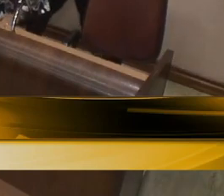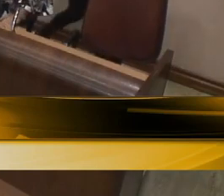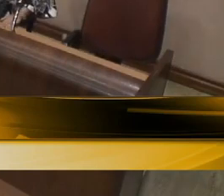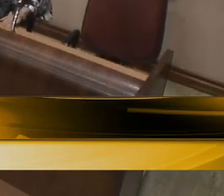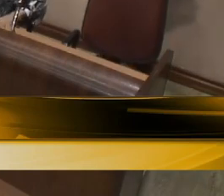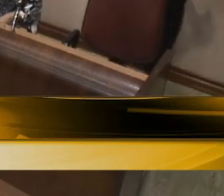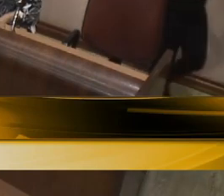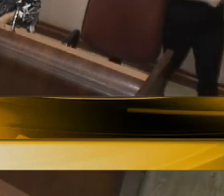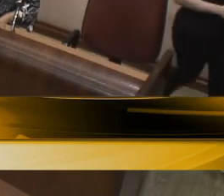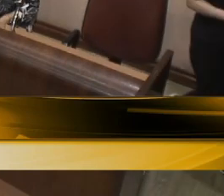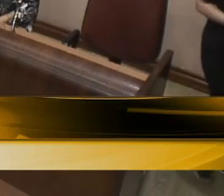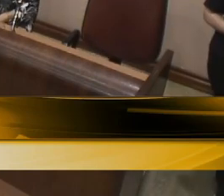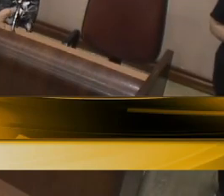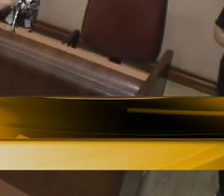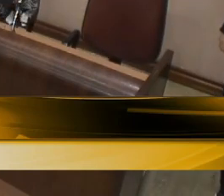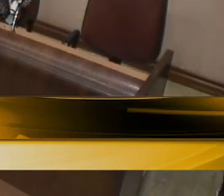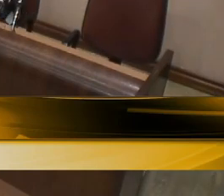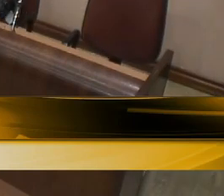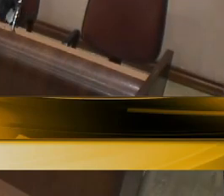sequência, o vereador Kiko Girardi.